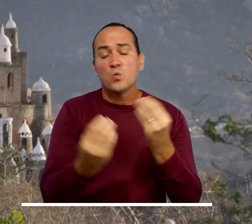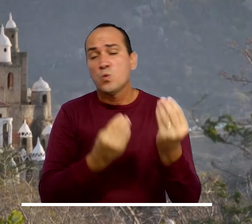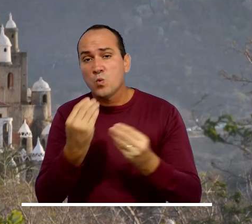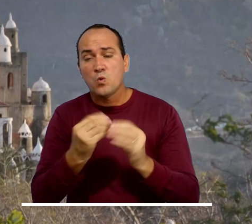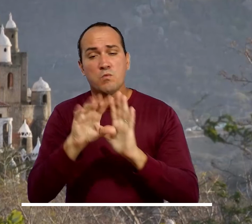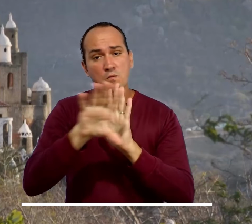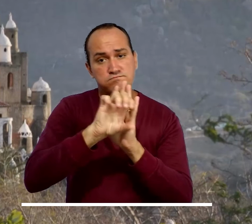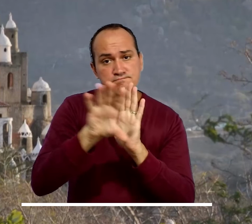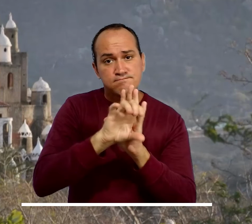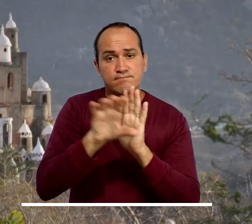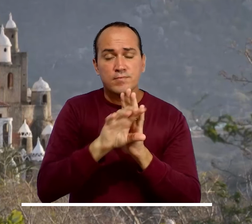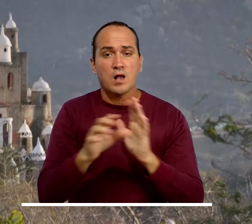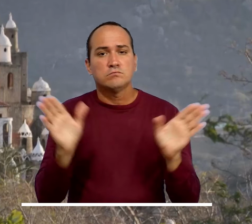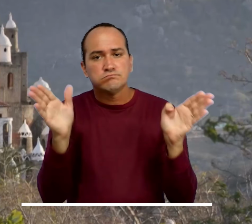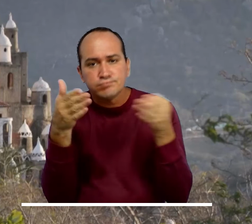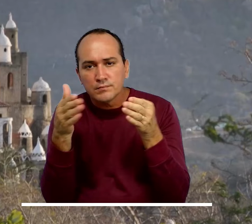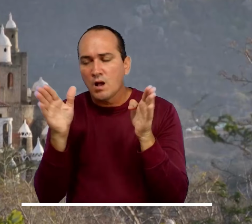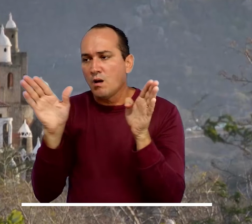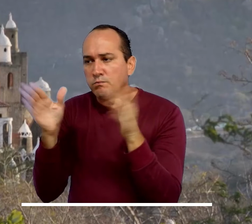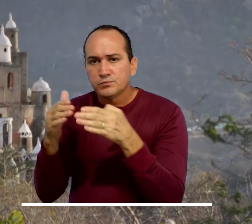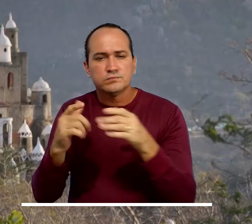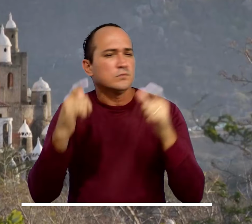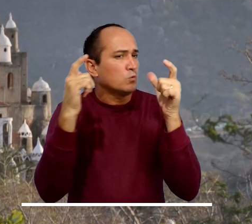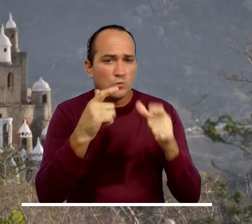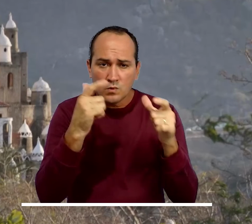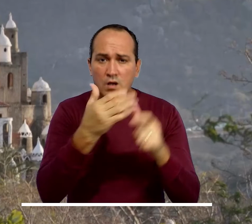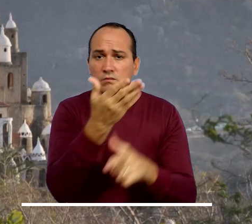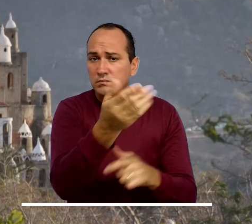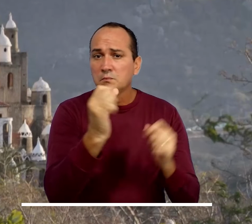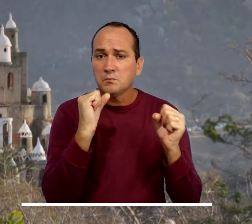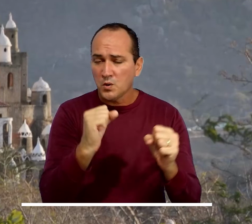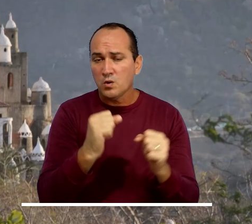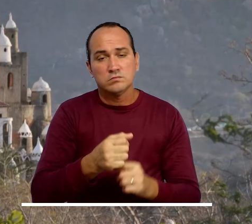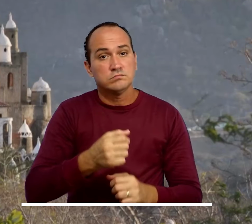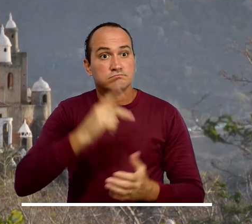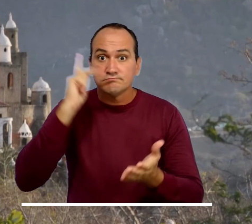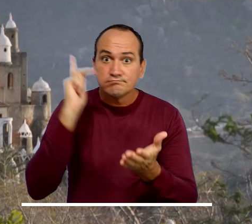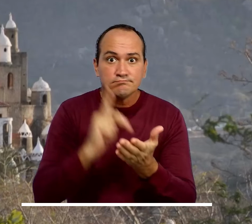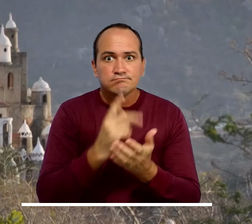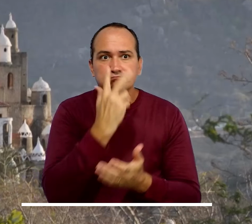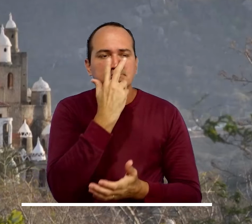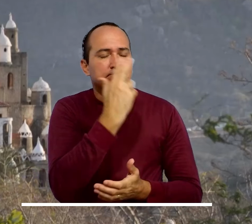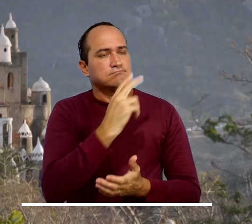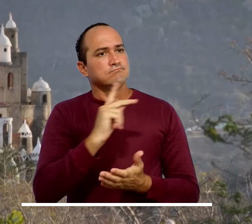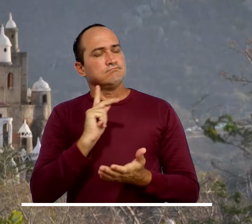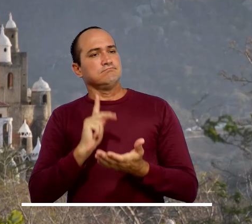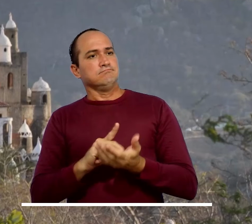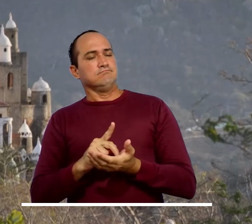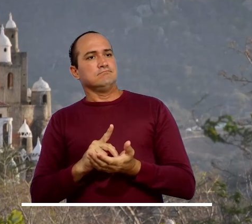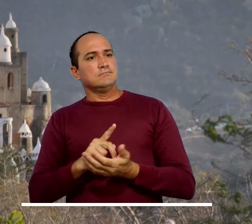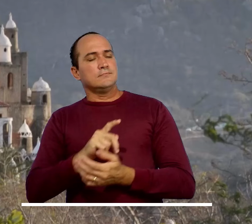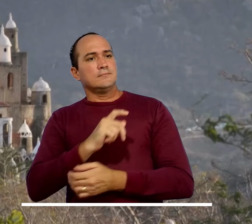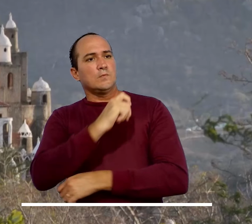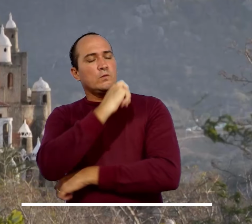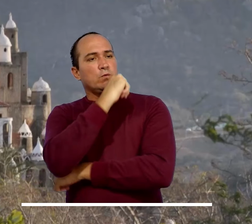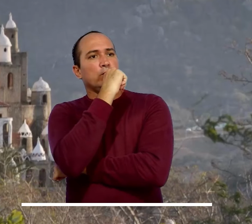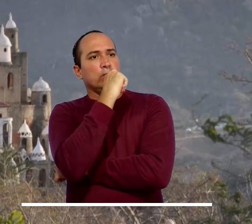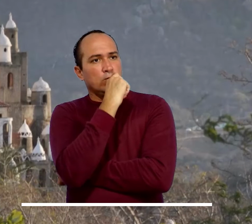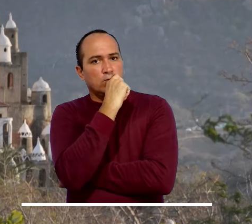as gravações em planos mais fechados na própria locação. E aí vai ficar super crível, né? Você vai aumentar de fato